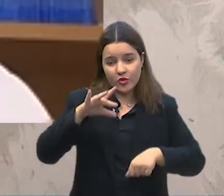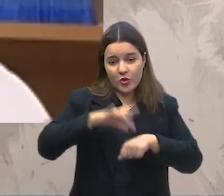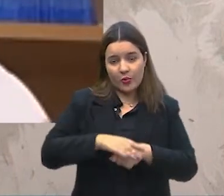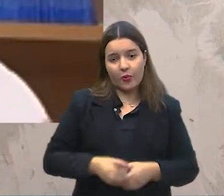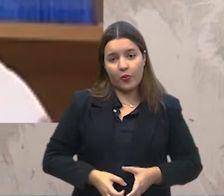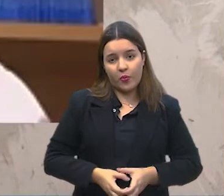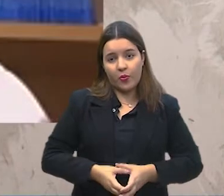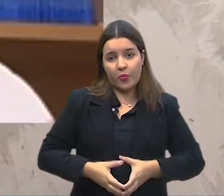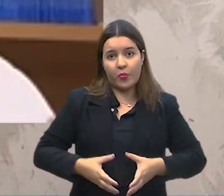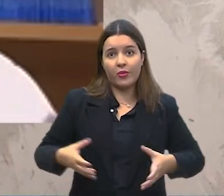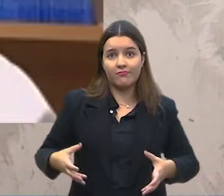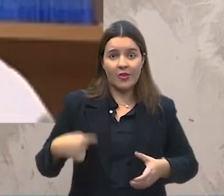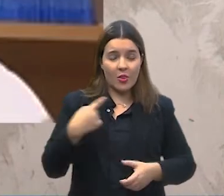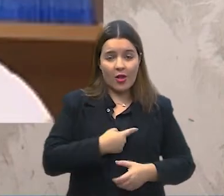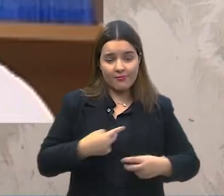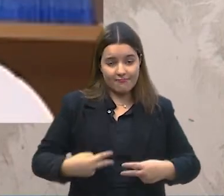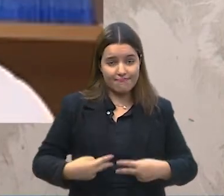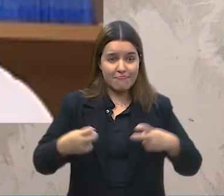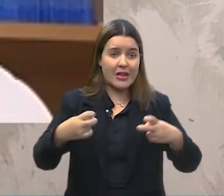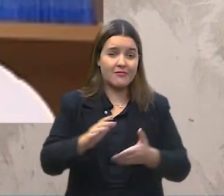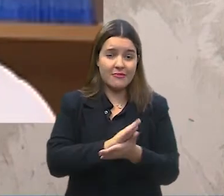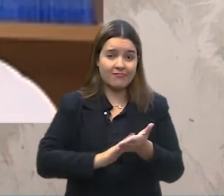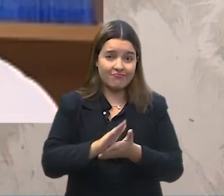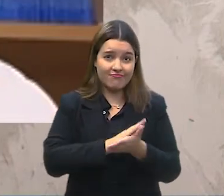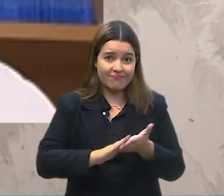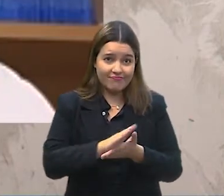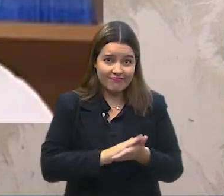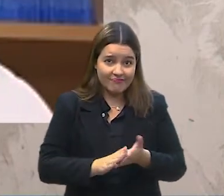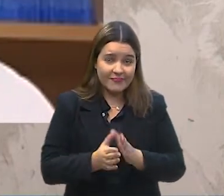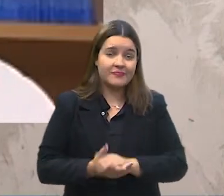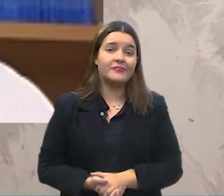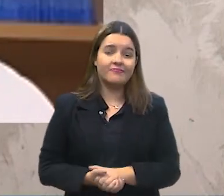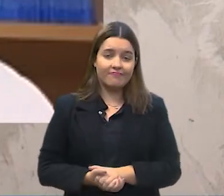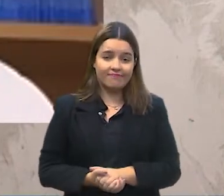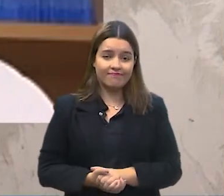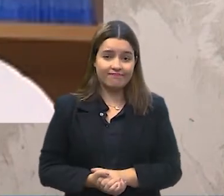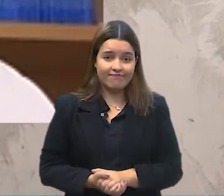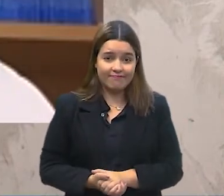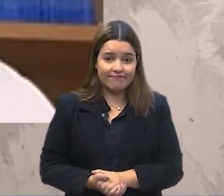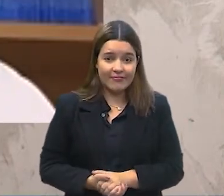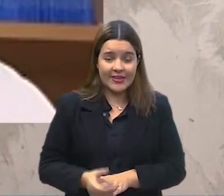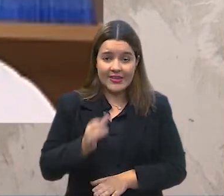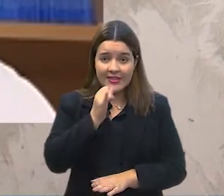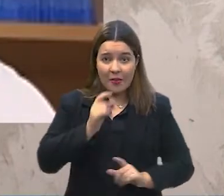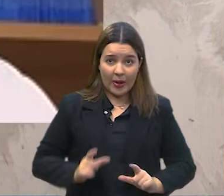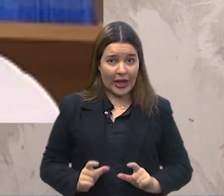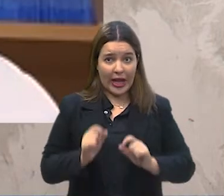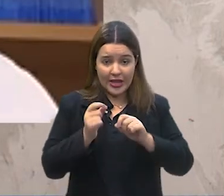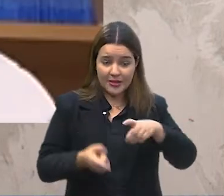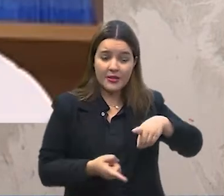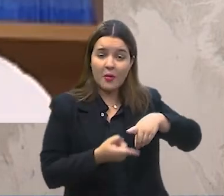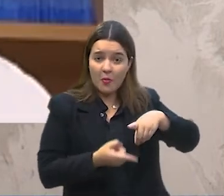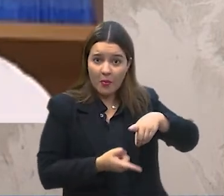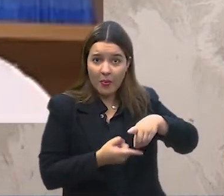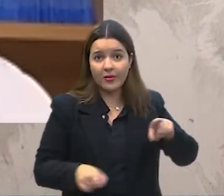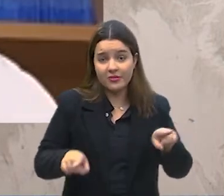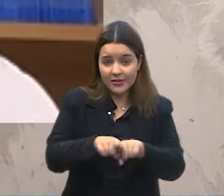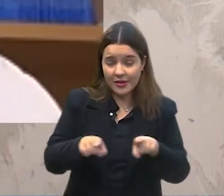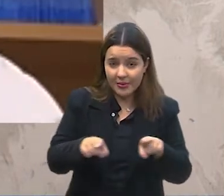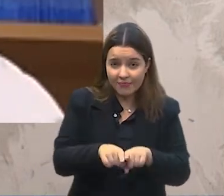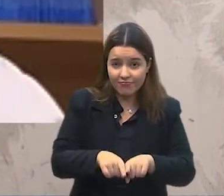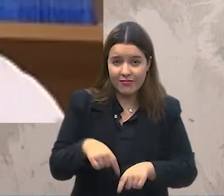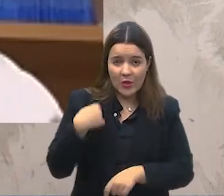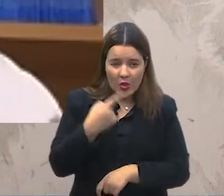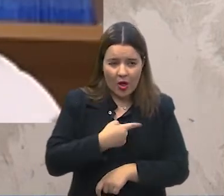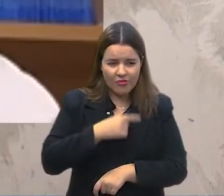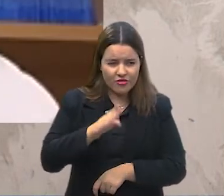traçar uma linha do tempo na ocorrência dos tumores. Né? No caso do câncer da próstata não é diferente. E o que a gente sabe, por